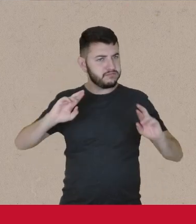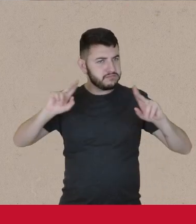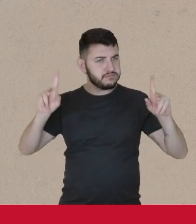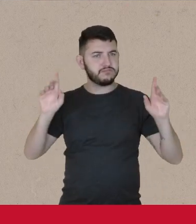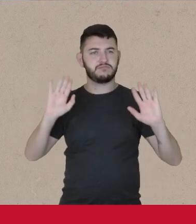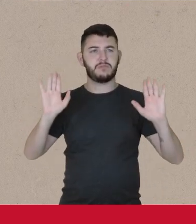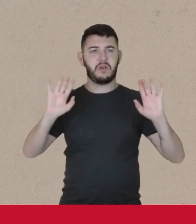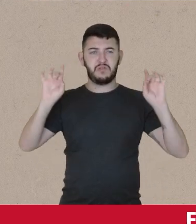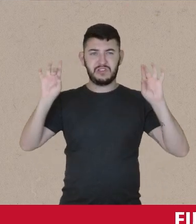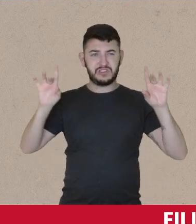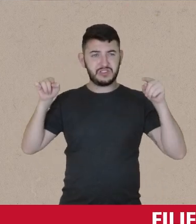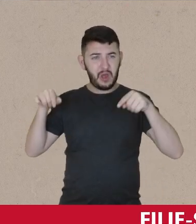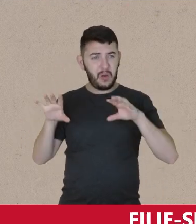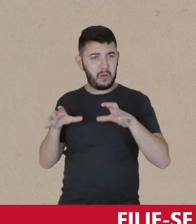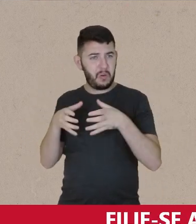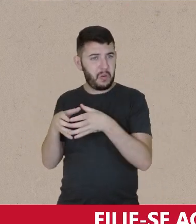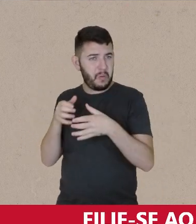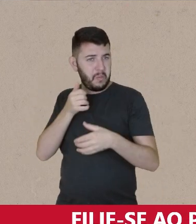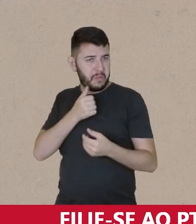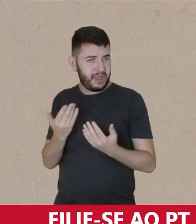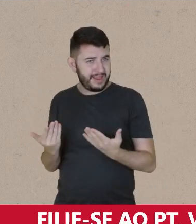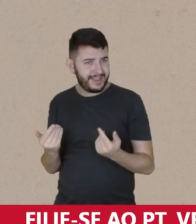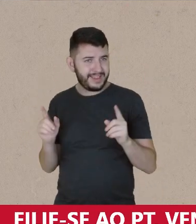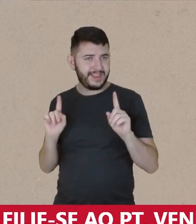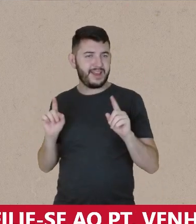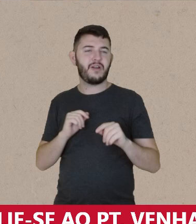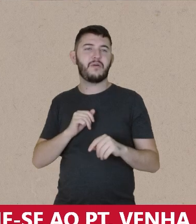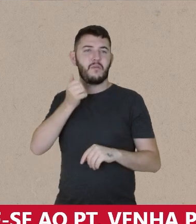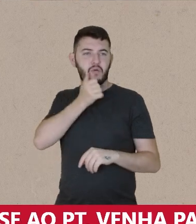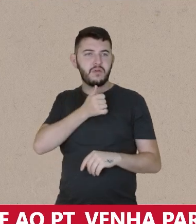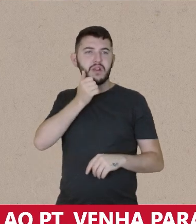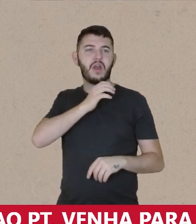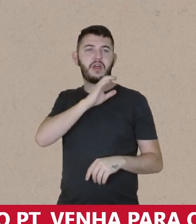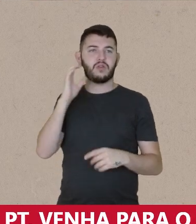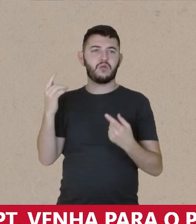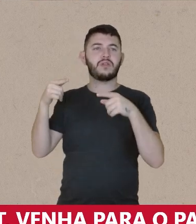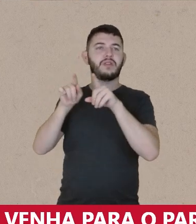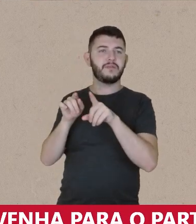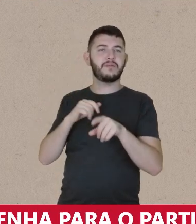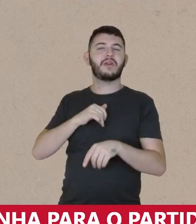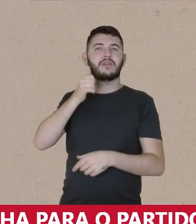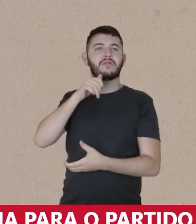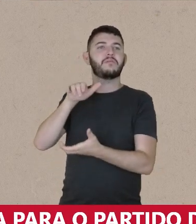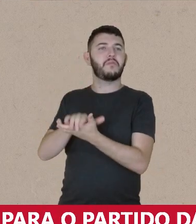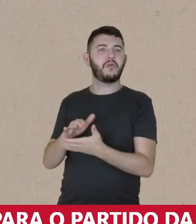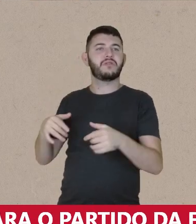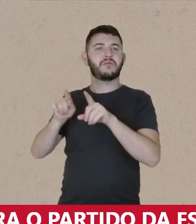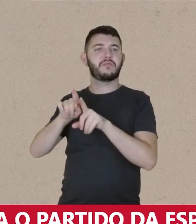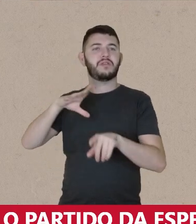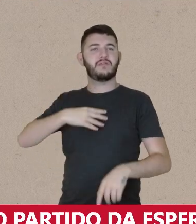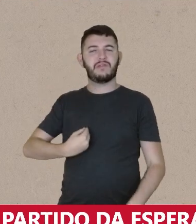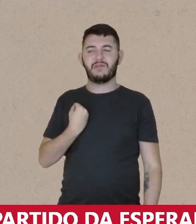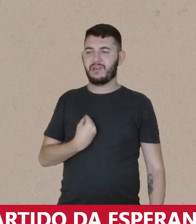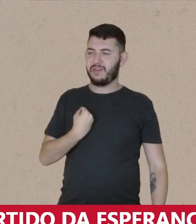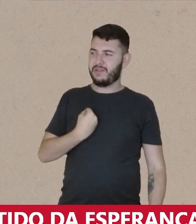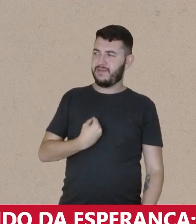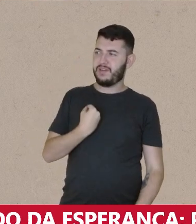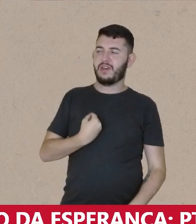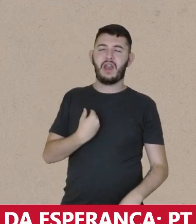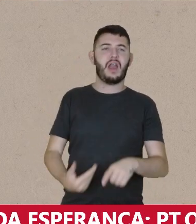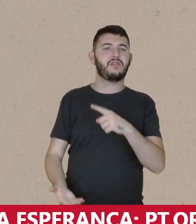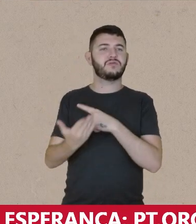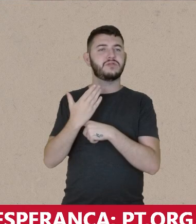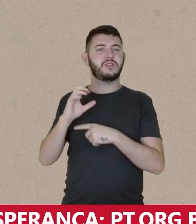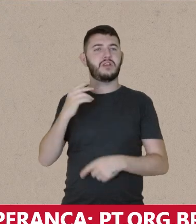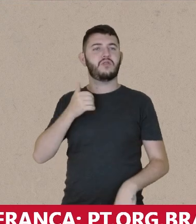mas mulheres também, mulheres mães de família, mulheres que, principalmente num momento como esse, vivem muitas vezes do auxílio